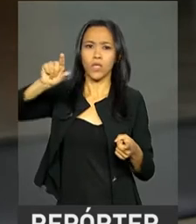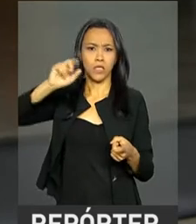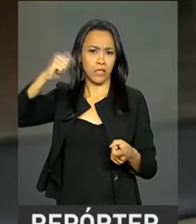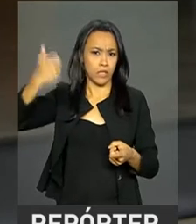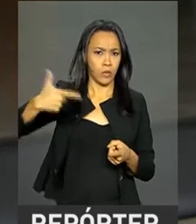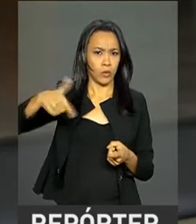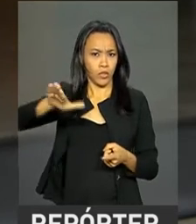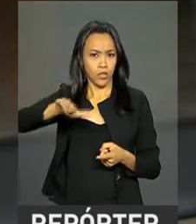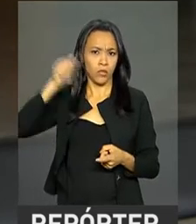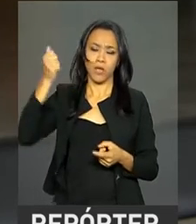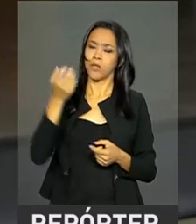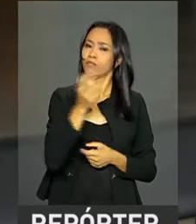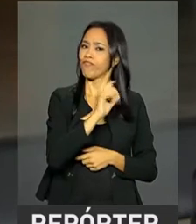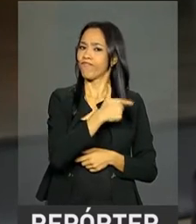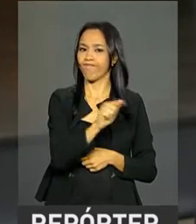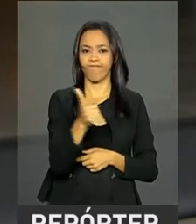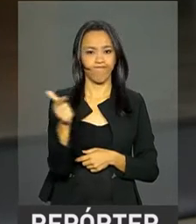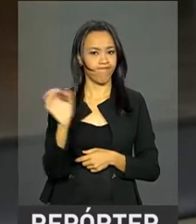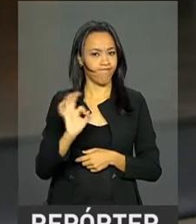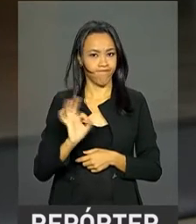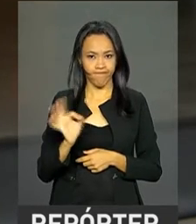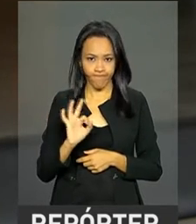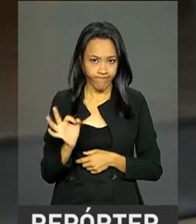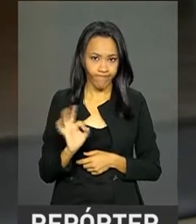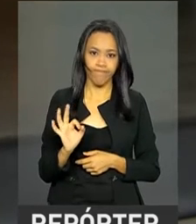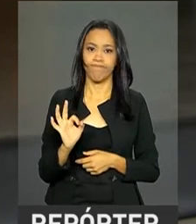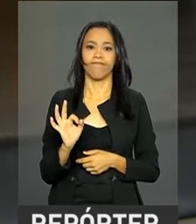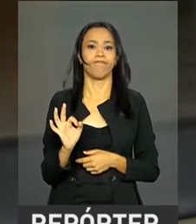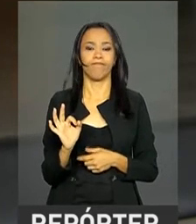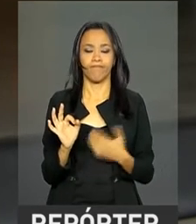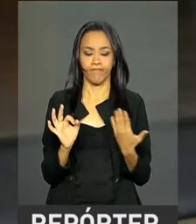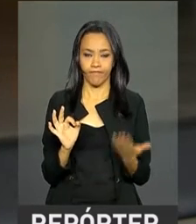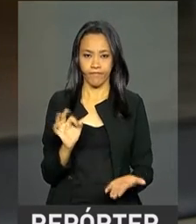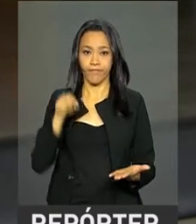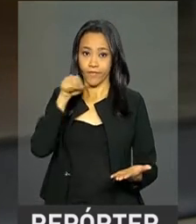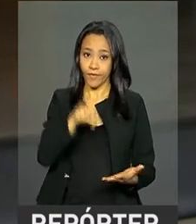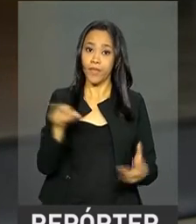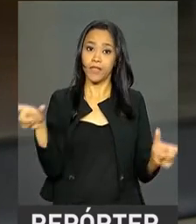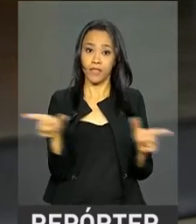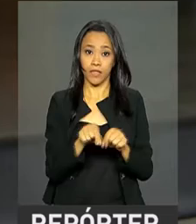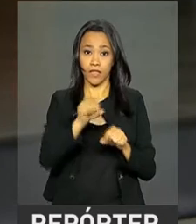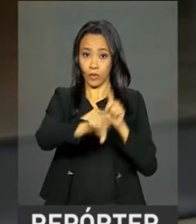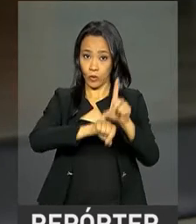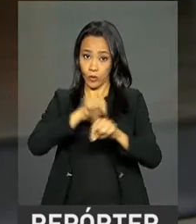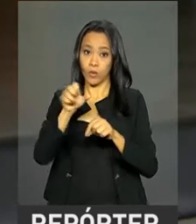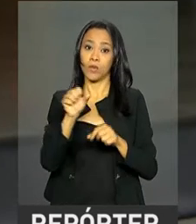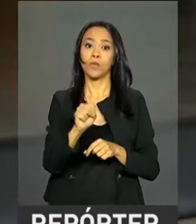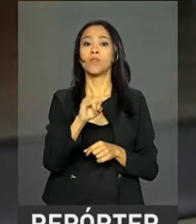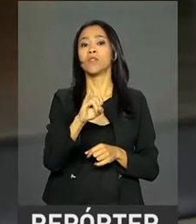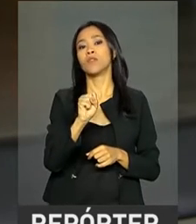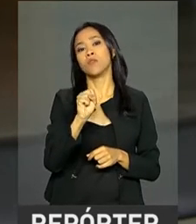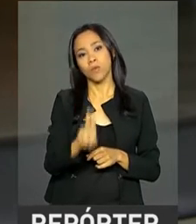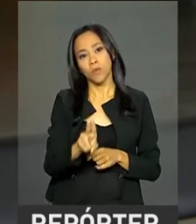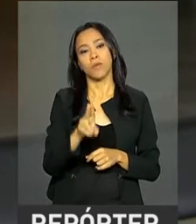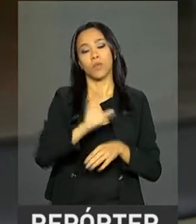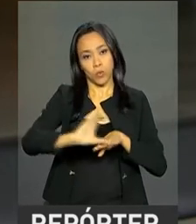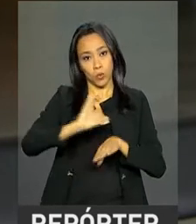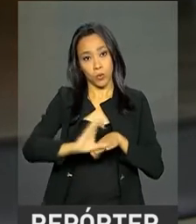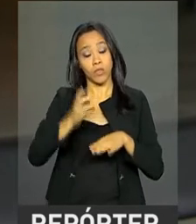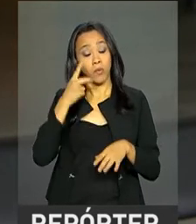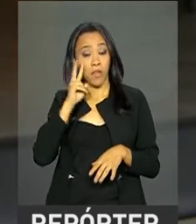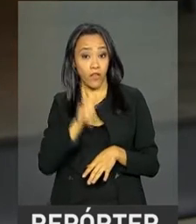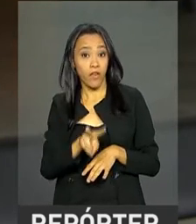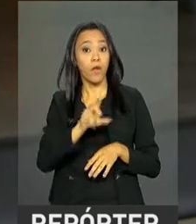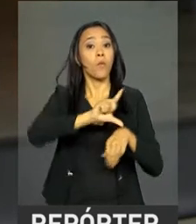chamada para os selecionados na primeira edição, aí na primeira opção de curso. É preciso verificar então o horário